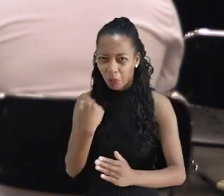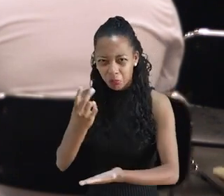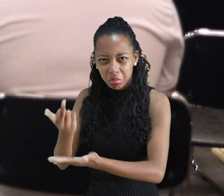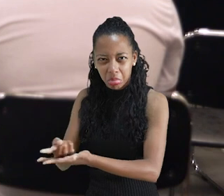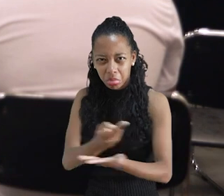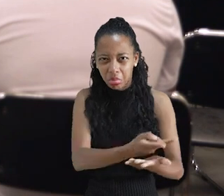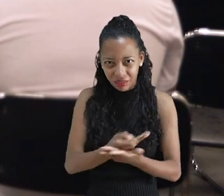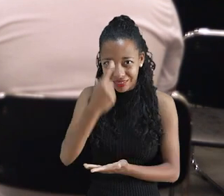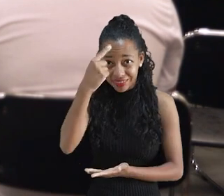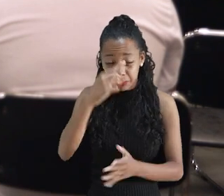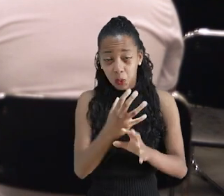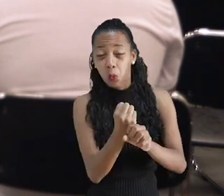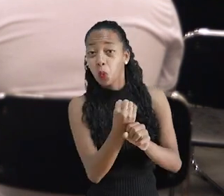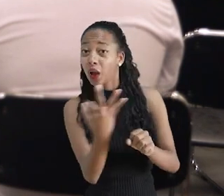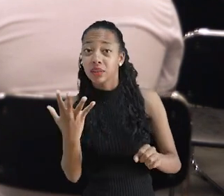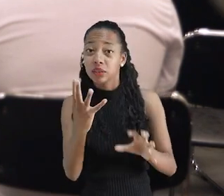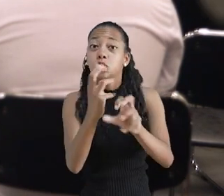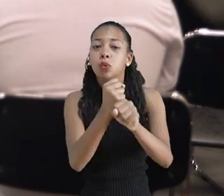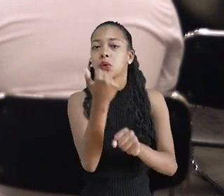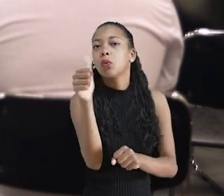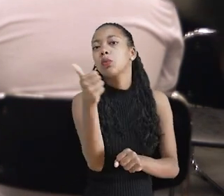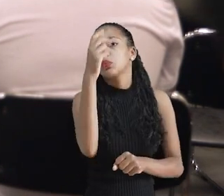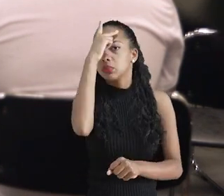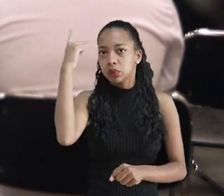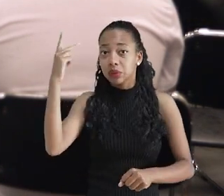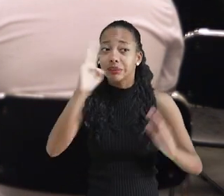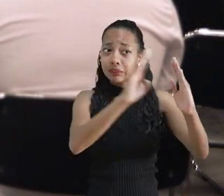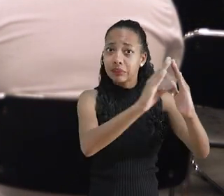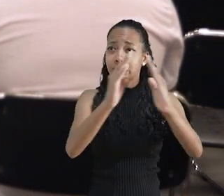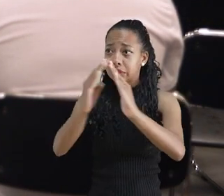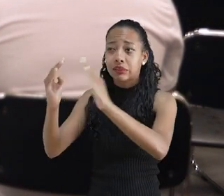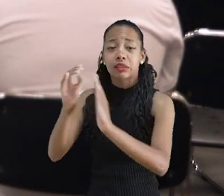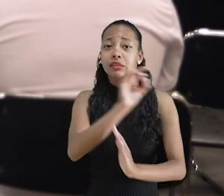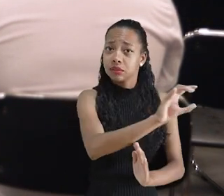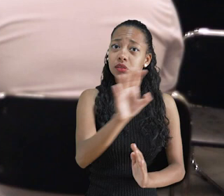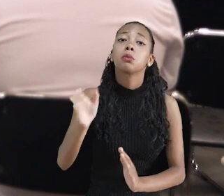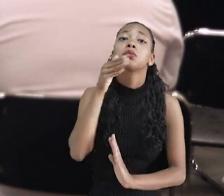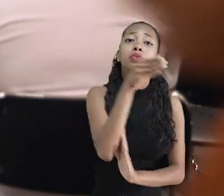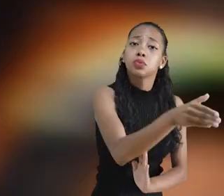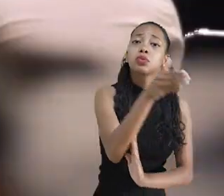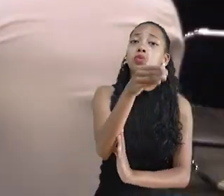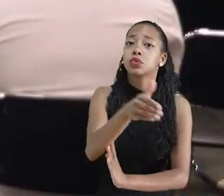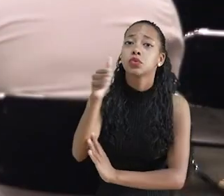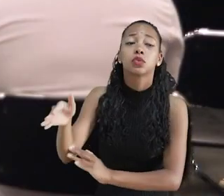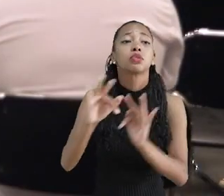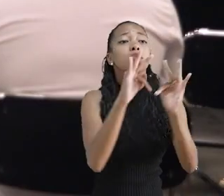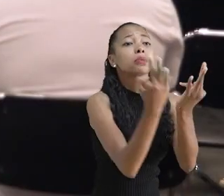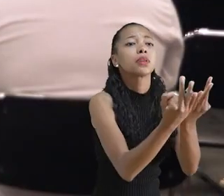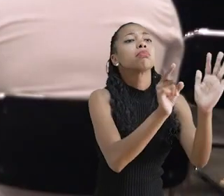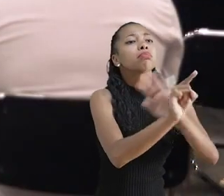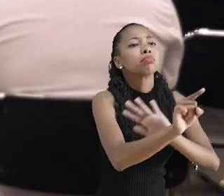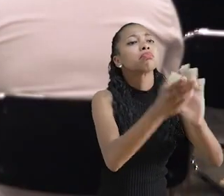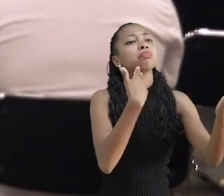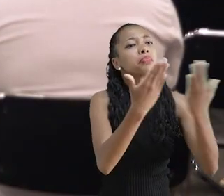Ah porque estavam devendo não morreram à toa né tin pela polícia sempre esses mesmos discursos